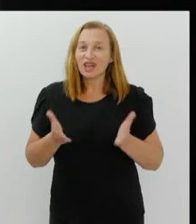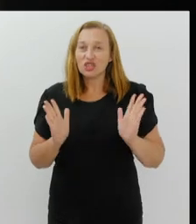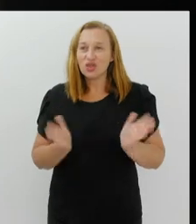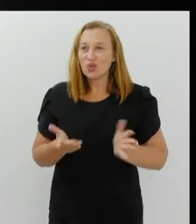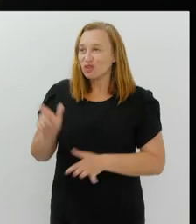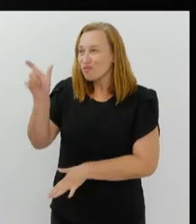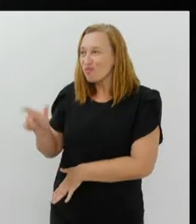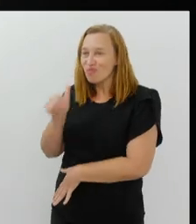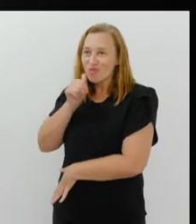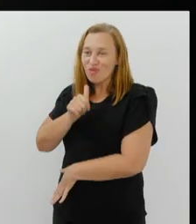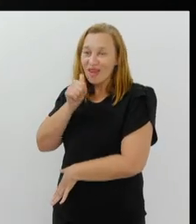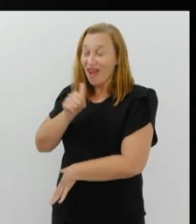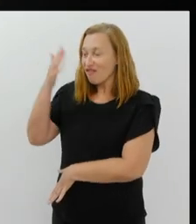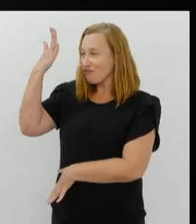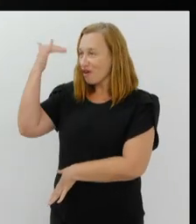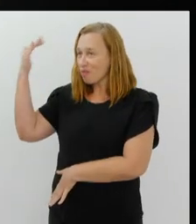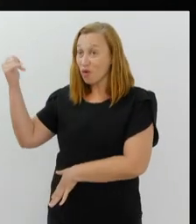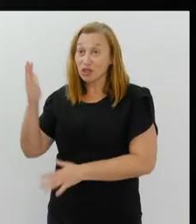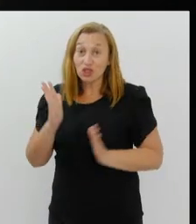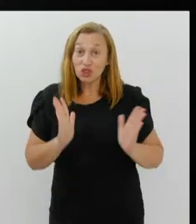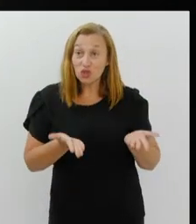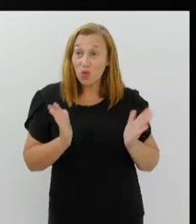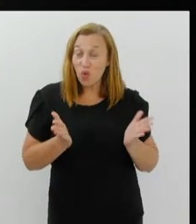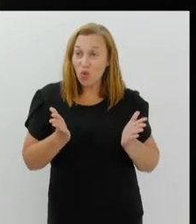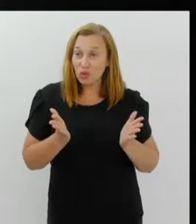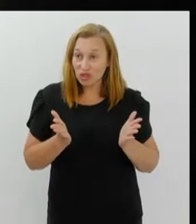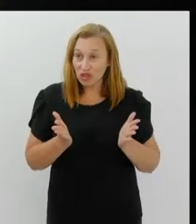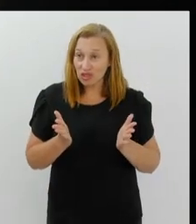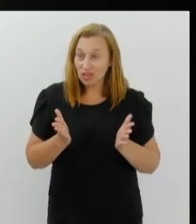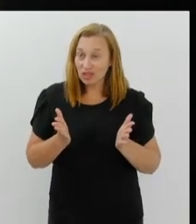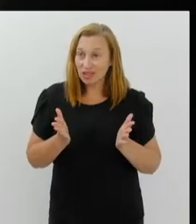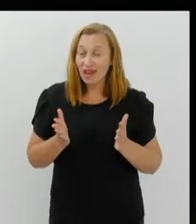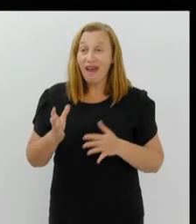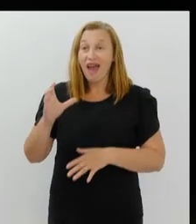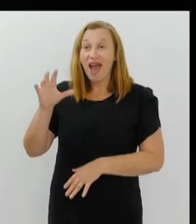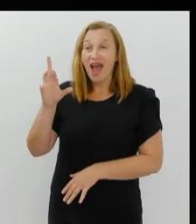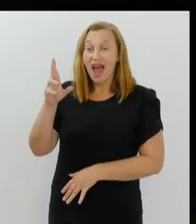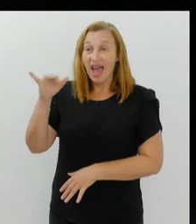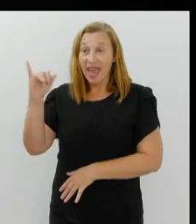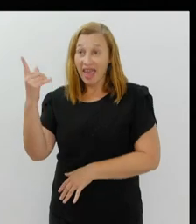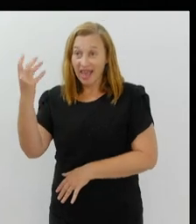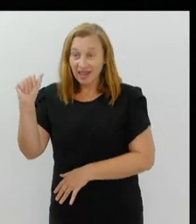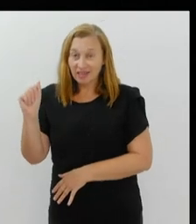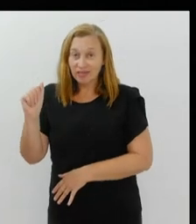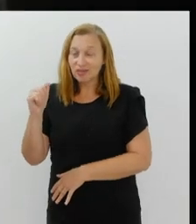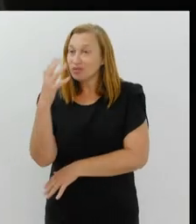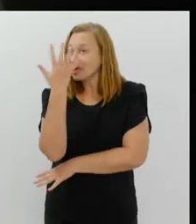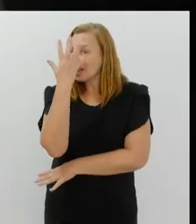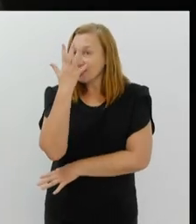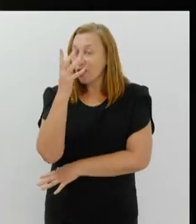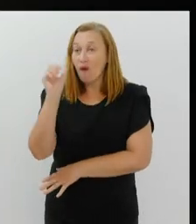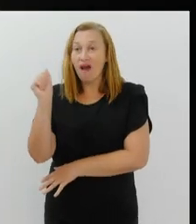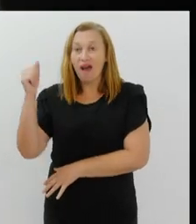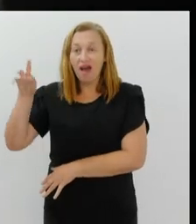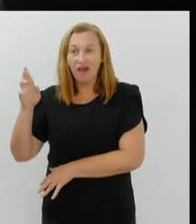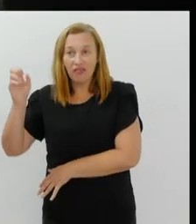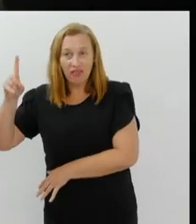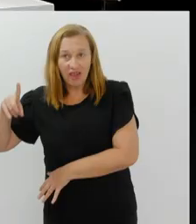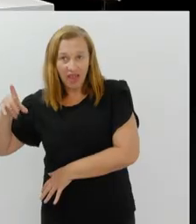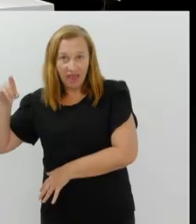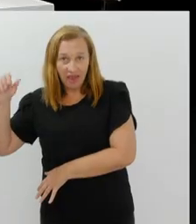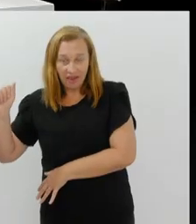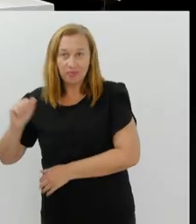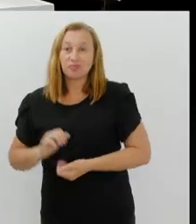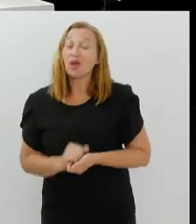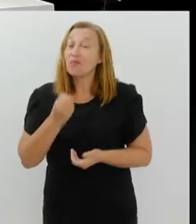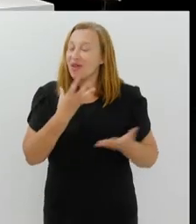Nossa convidada de hoje é a carismática musa e rainha de bateria do carnaval, Andréia Andrade. Andréia, tudo bem? Tudo bem, Mauro? Que